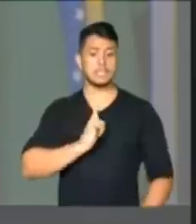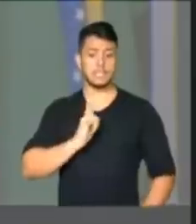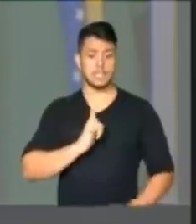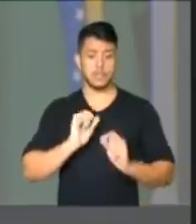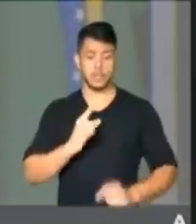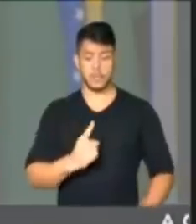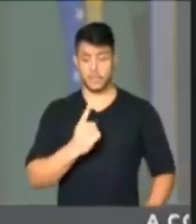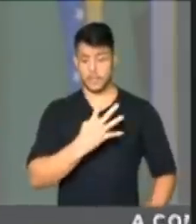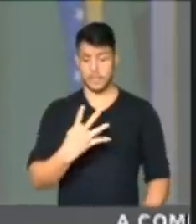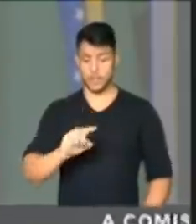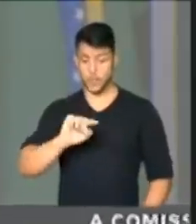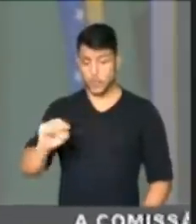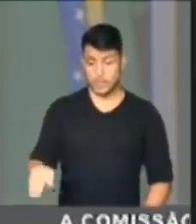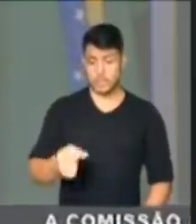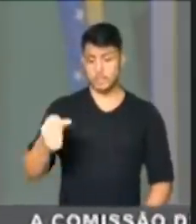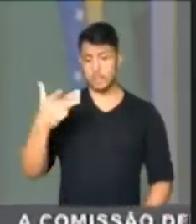14 mil funcionários.